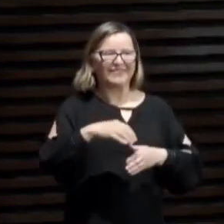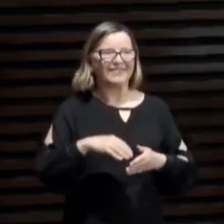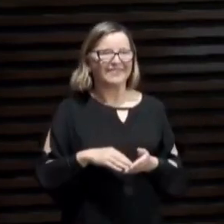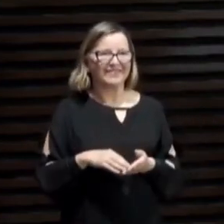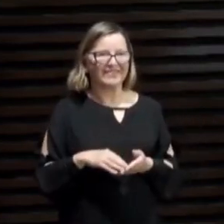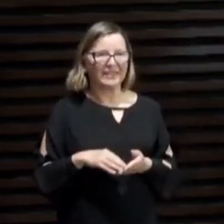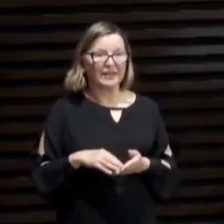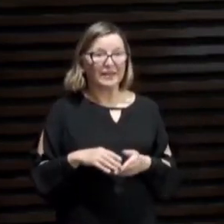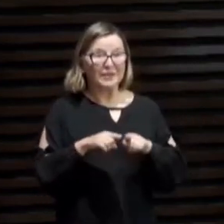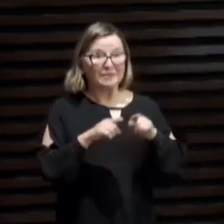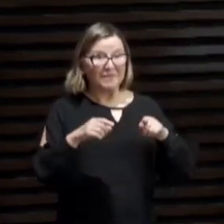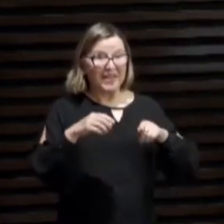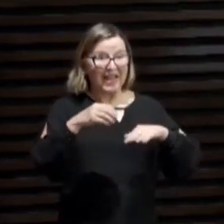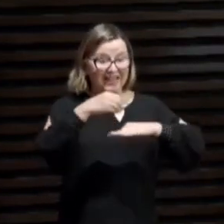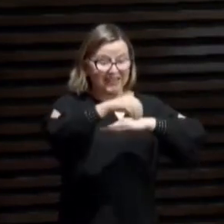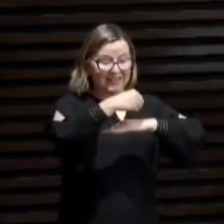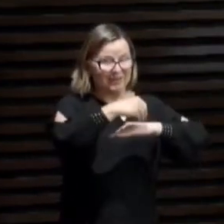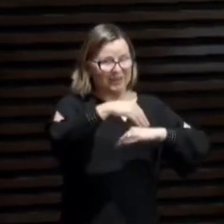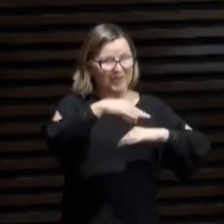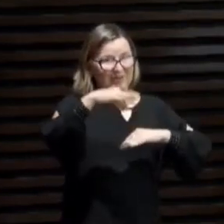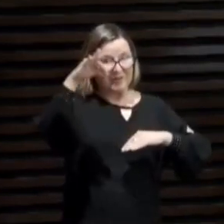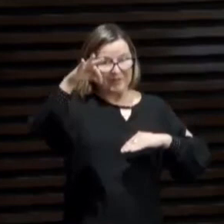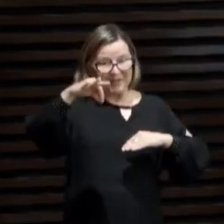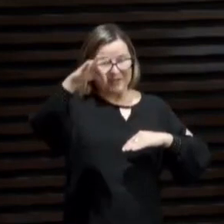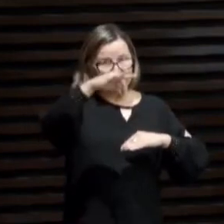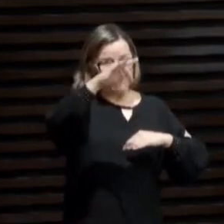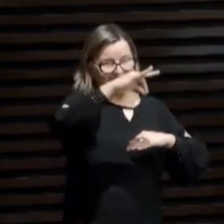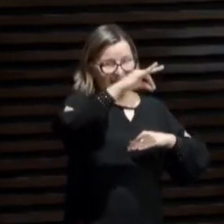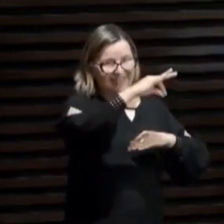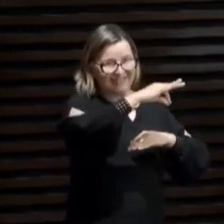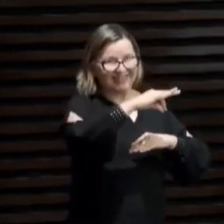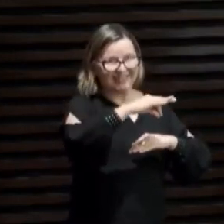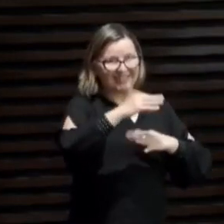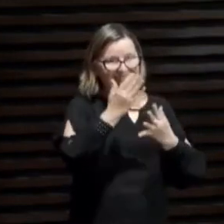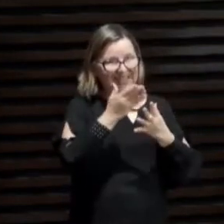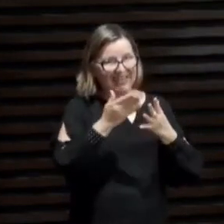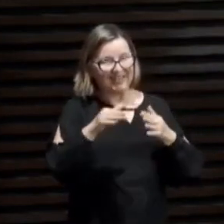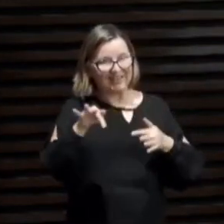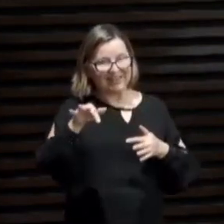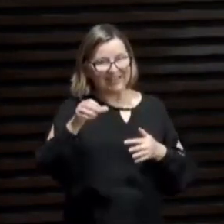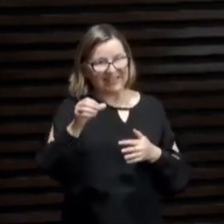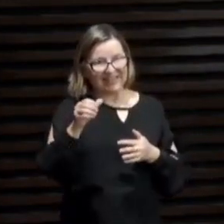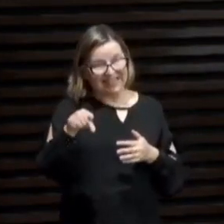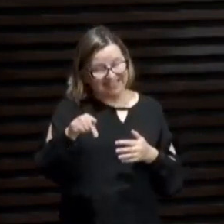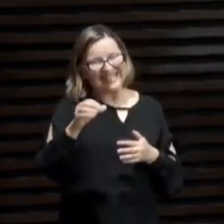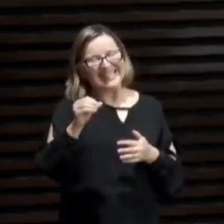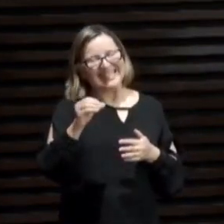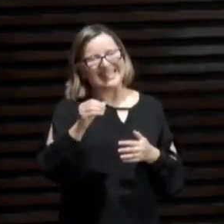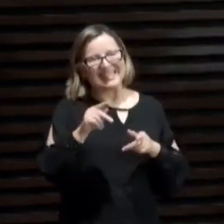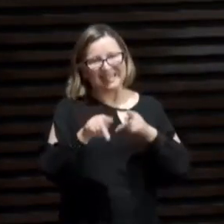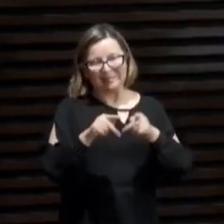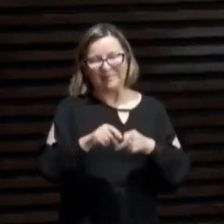ele distribuiu o espírito que estava sobre Moisés entre esses 70 homens aí. Quando Deus